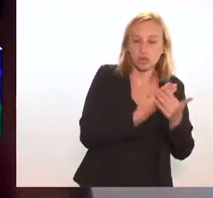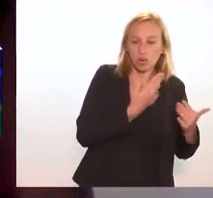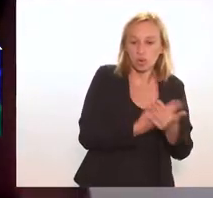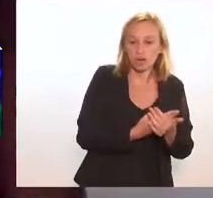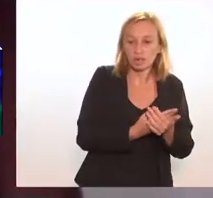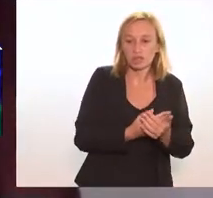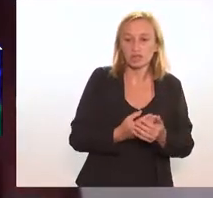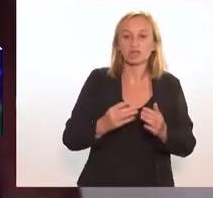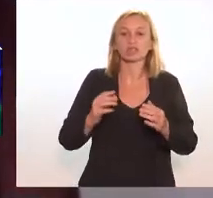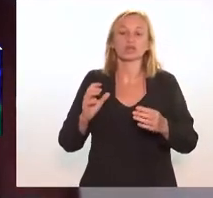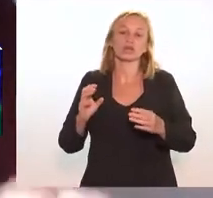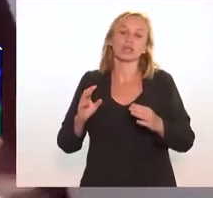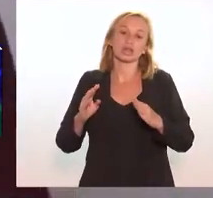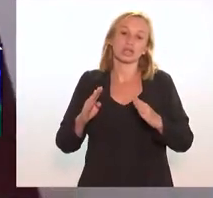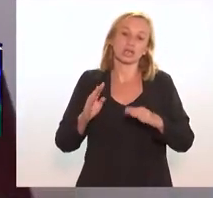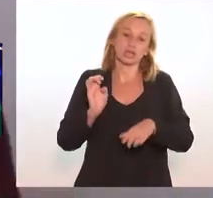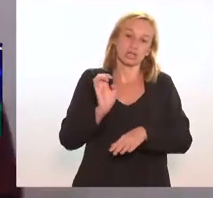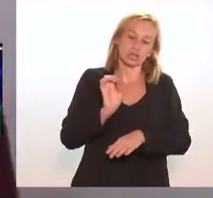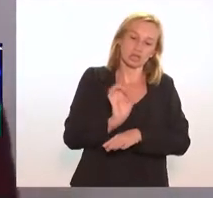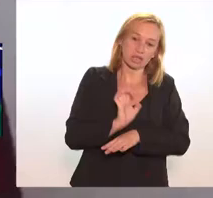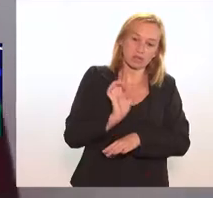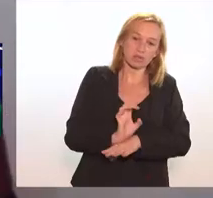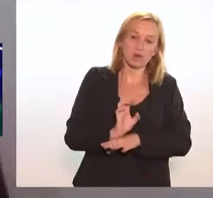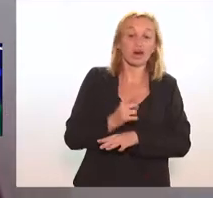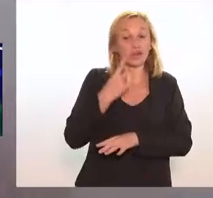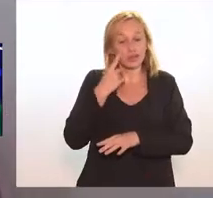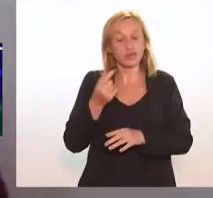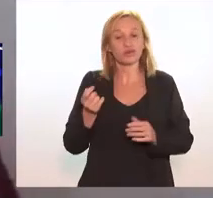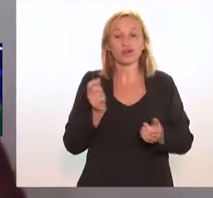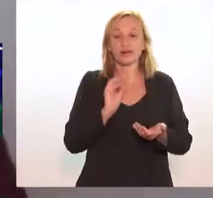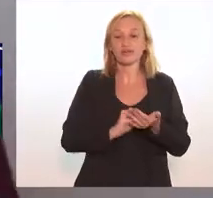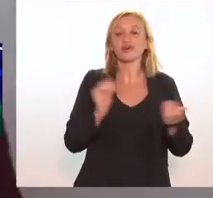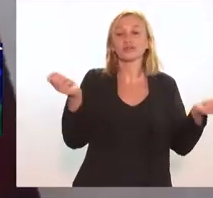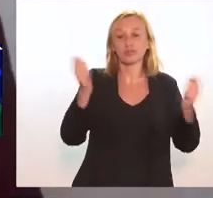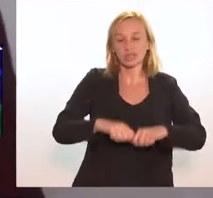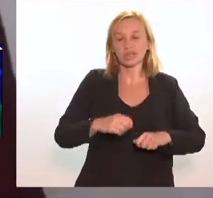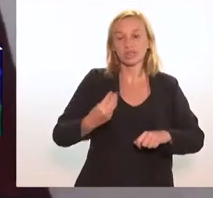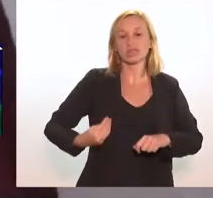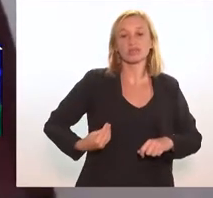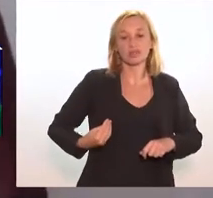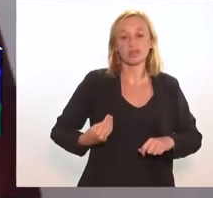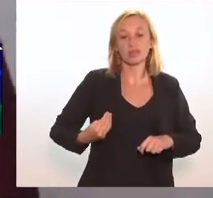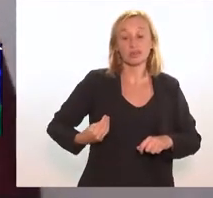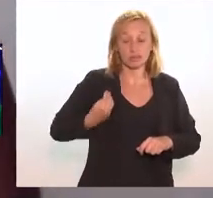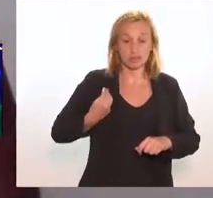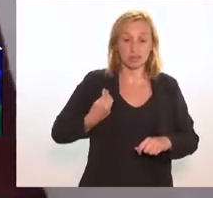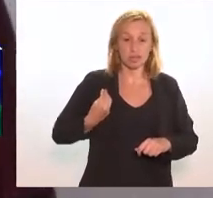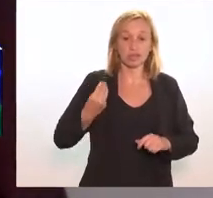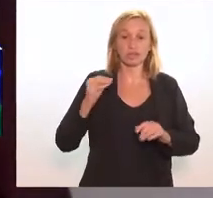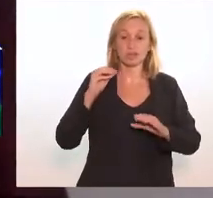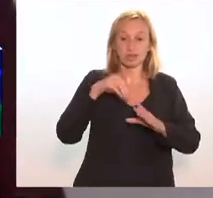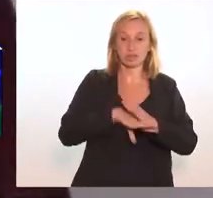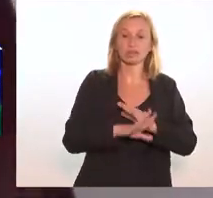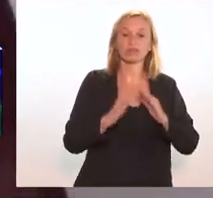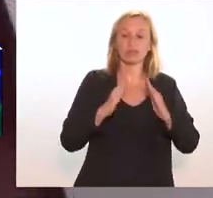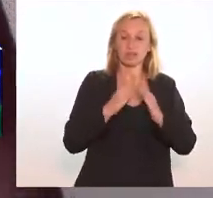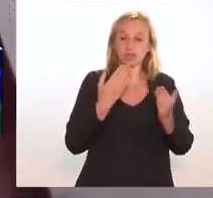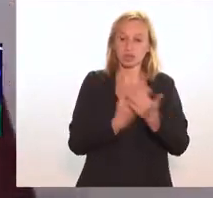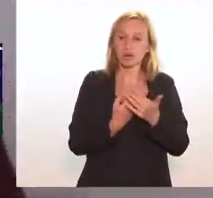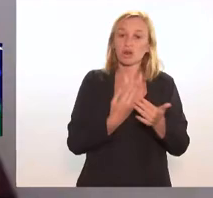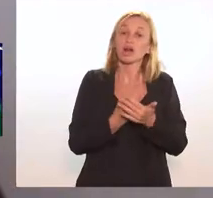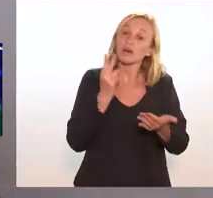constatou exatamente a impossibilidade do retorno presencial e, mesmo tendo retornado, a